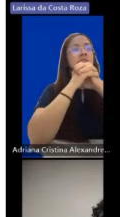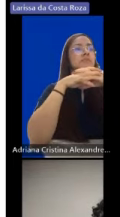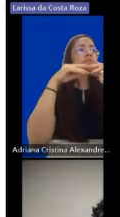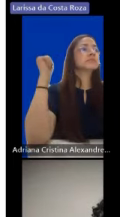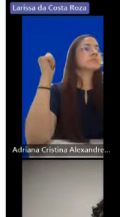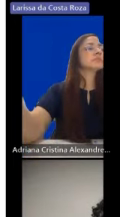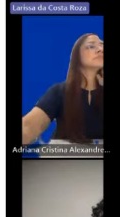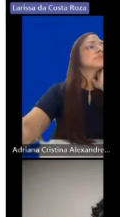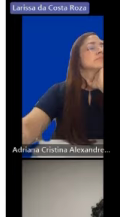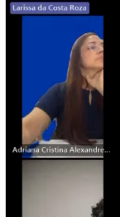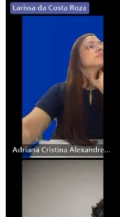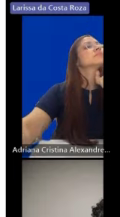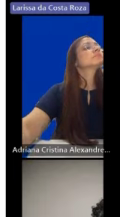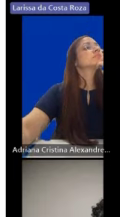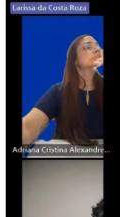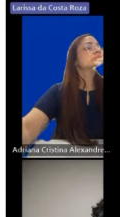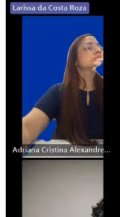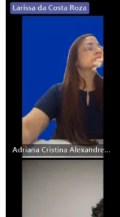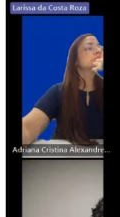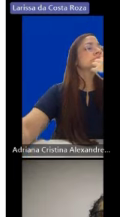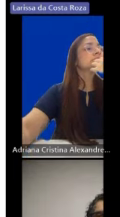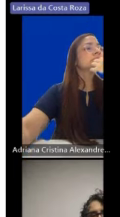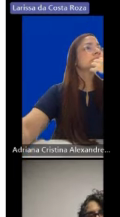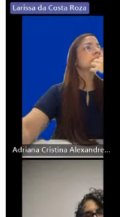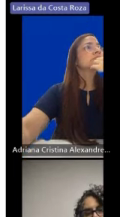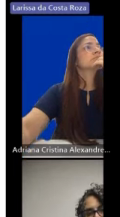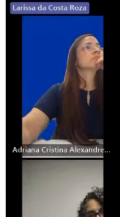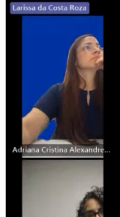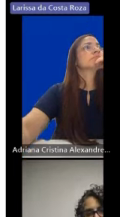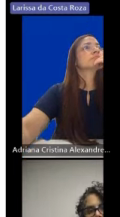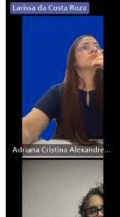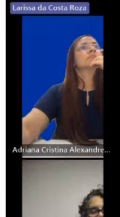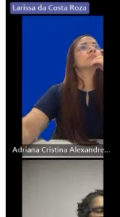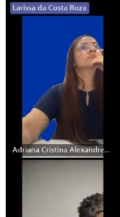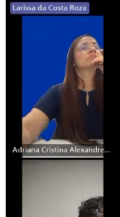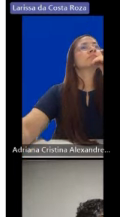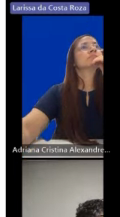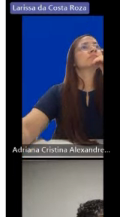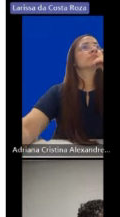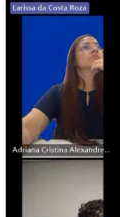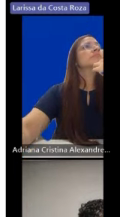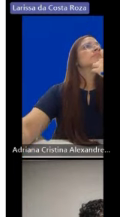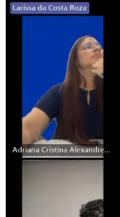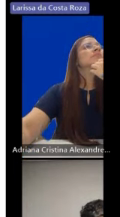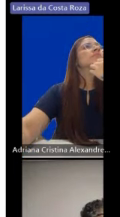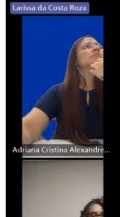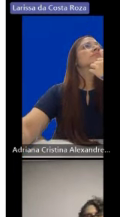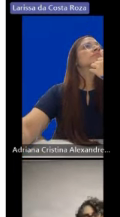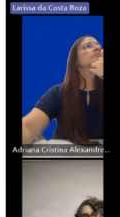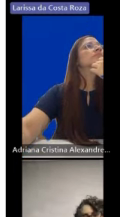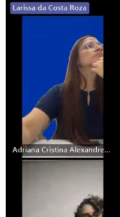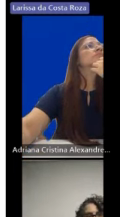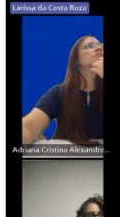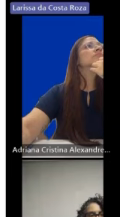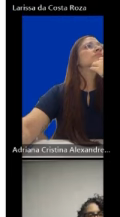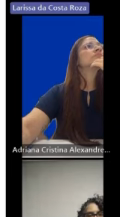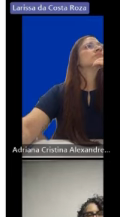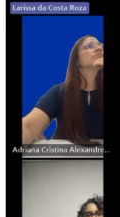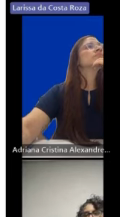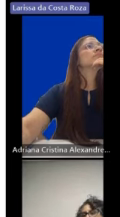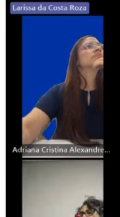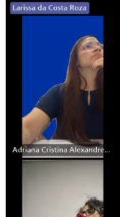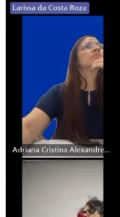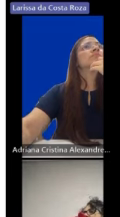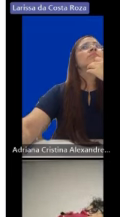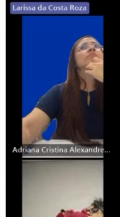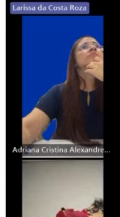ali eficiente, com muita responsabilidade, para que a gente tenha, né, um atendimento ali para aquele paciente de forma rápida e eficaz. Então, a conferência dele garante